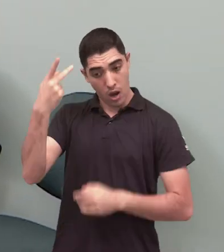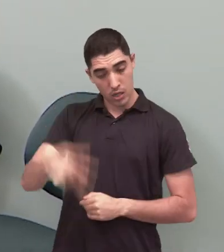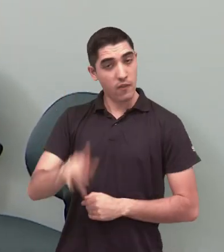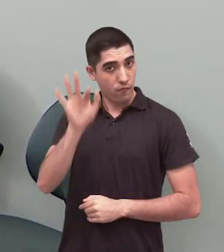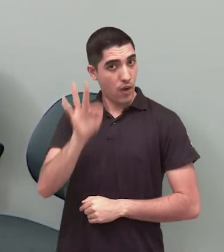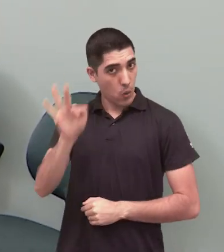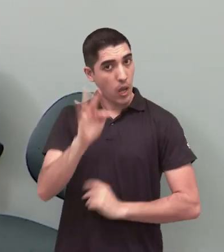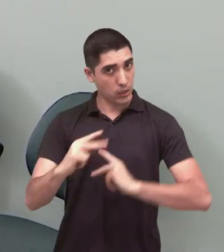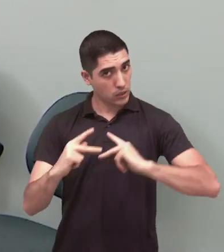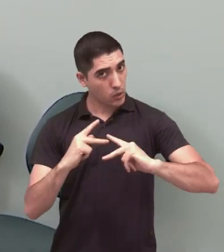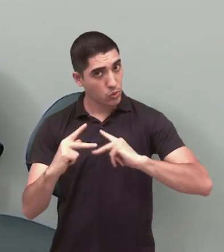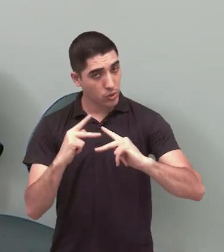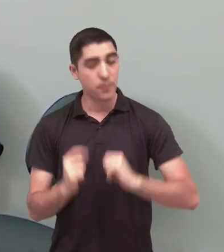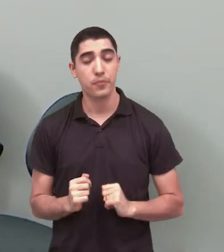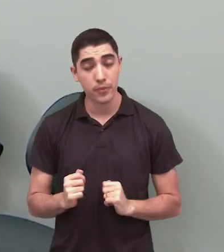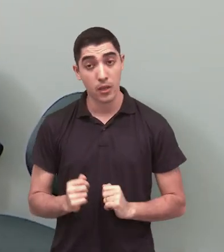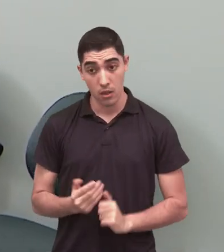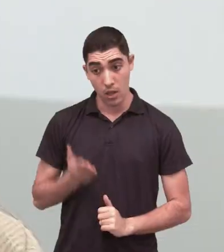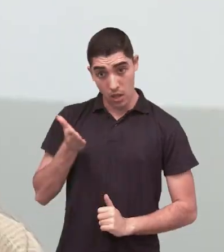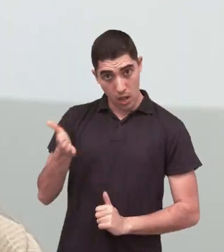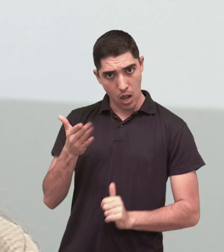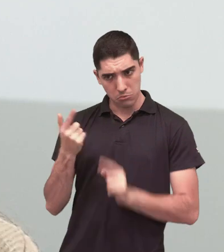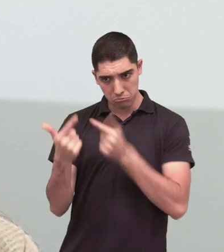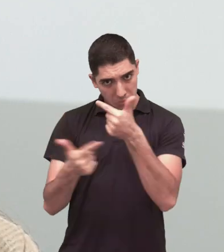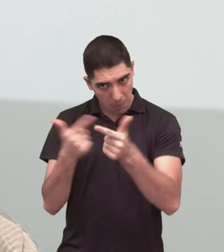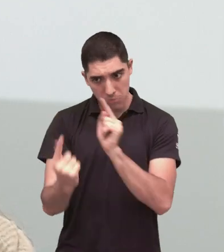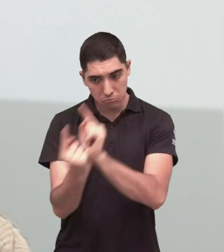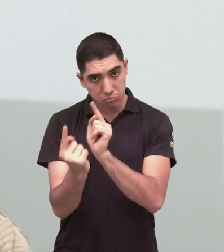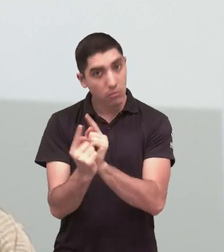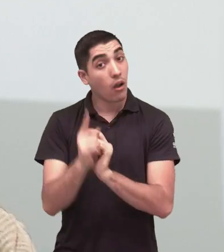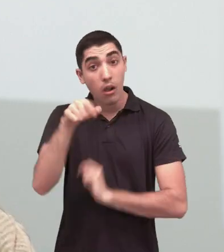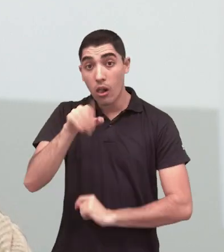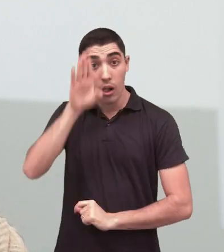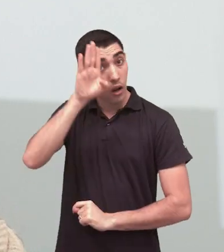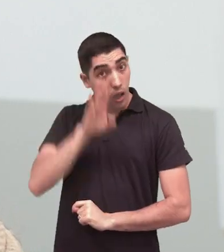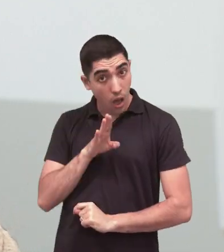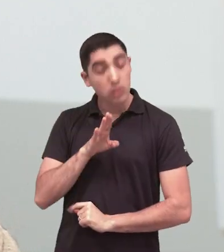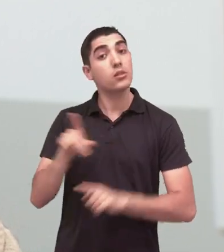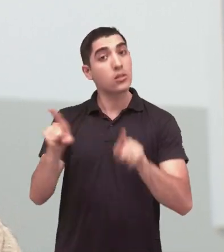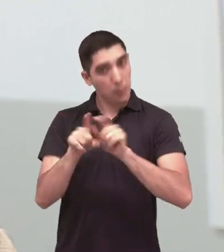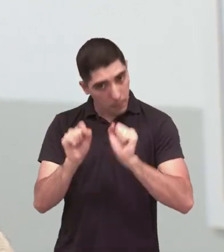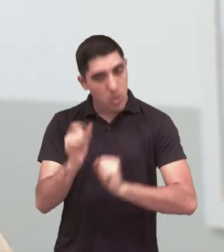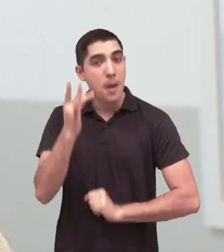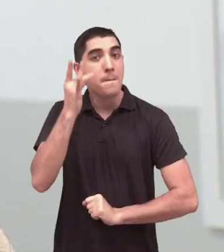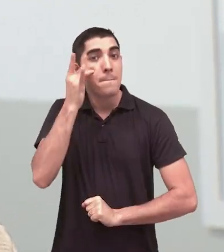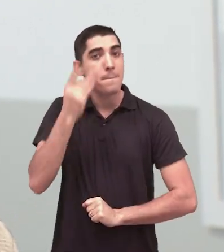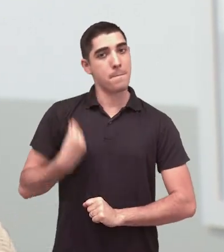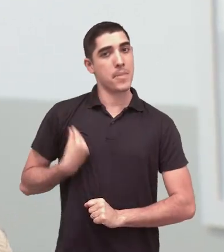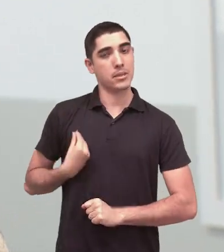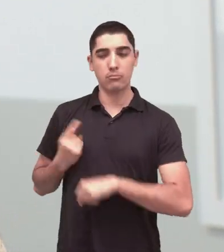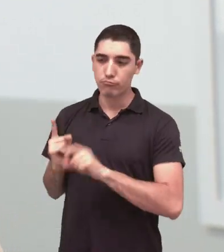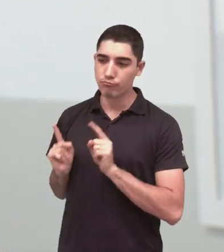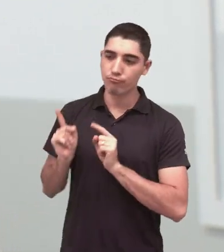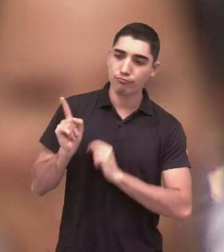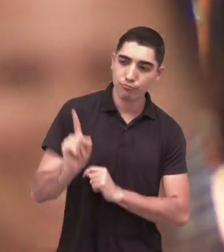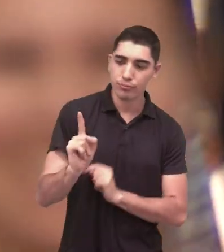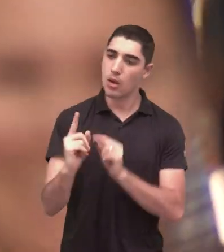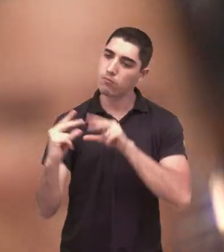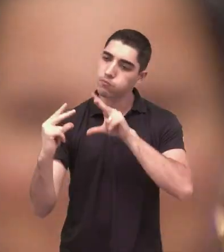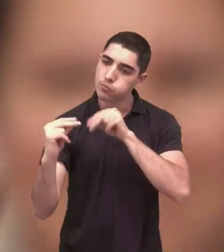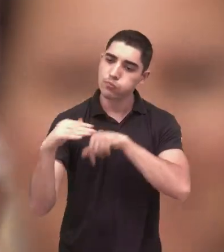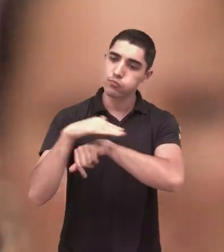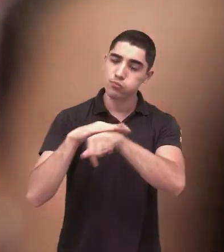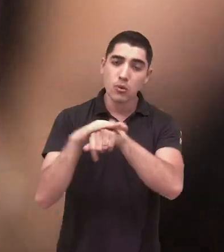uma universidade aqui de São José. O serviço também é gratuito e feito de forma presencial,